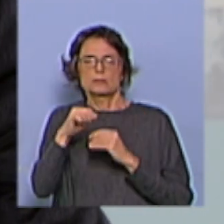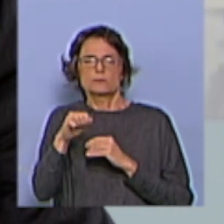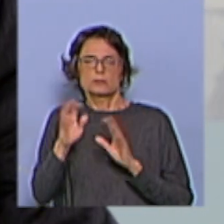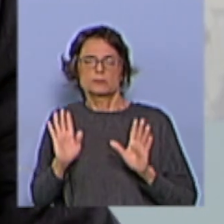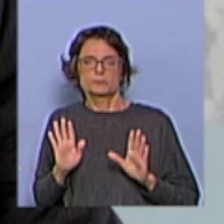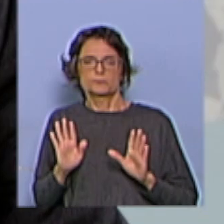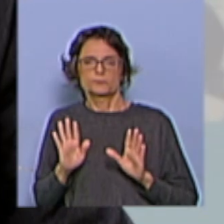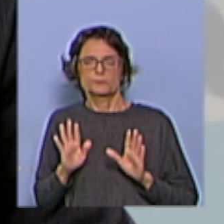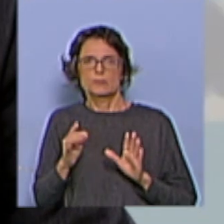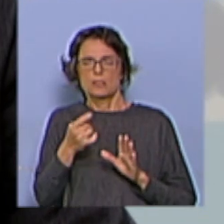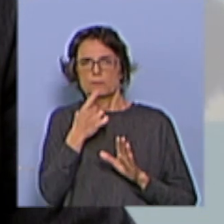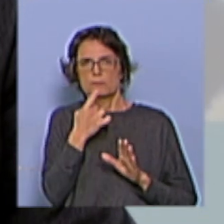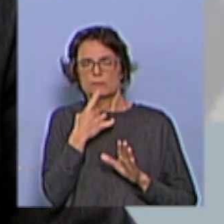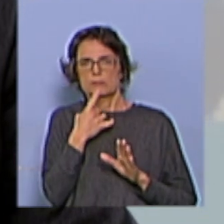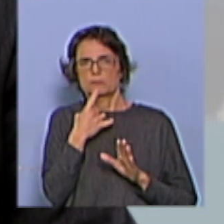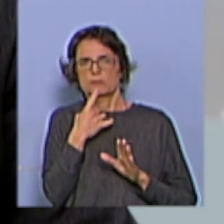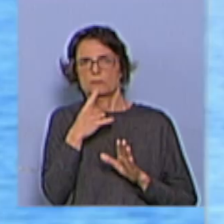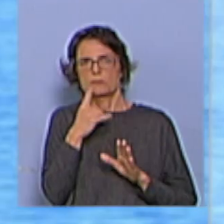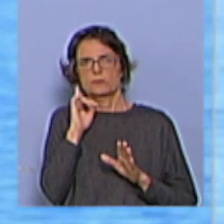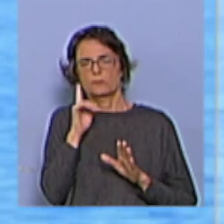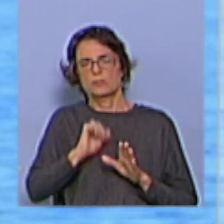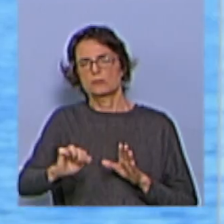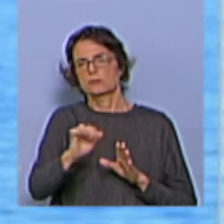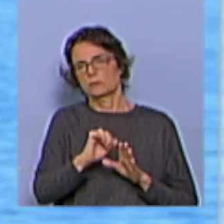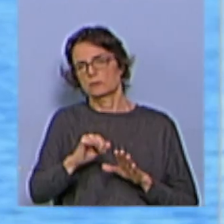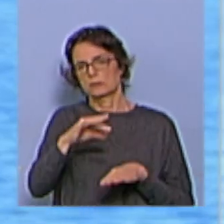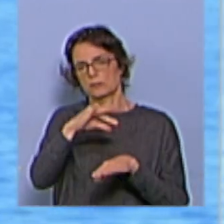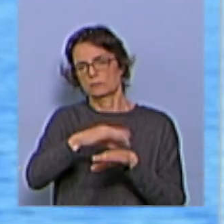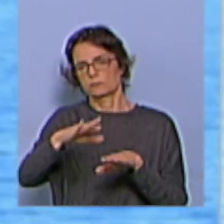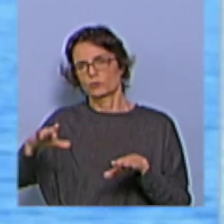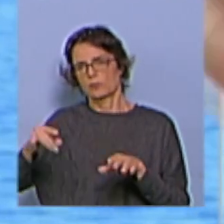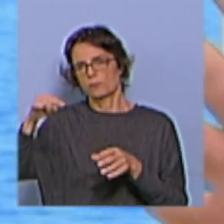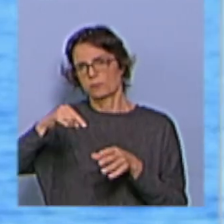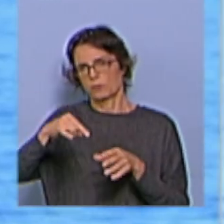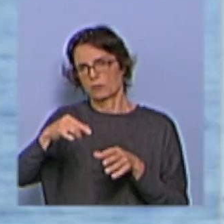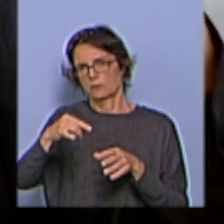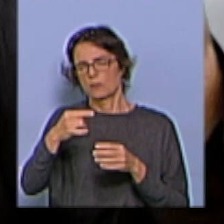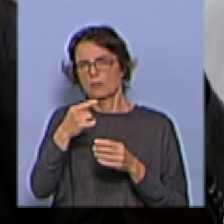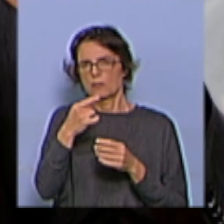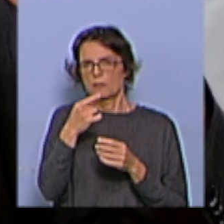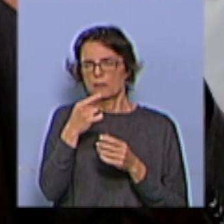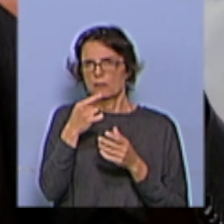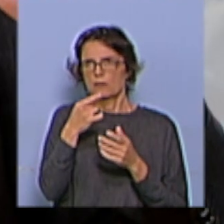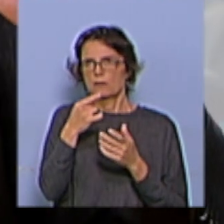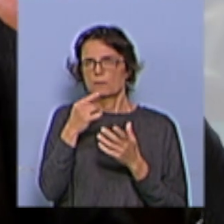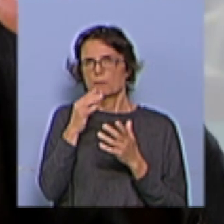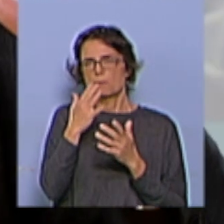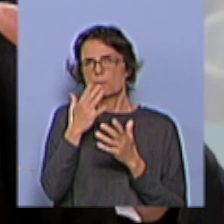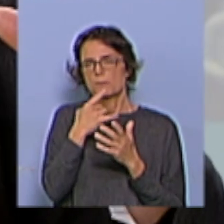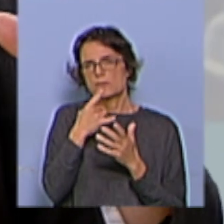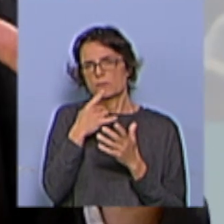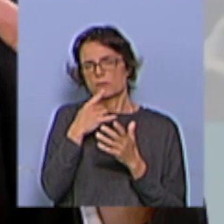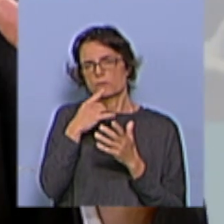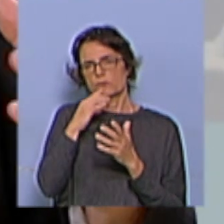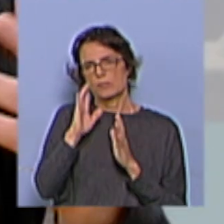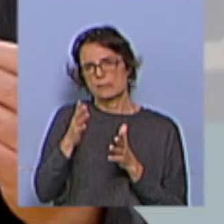dos hospitais. Temos de olhar as diversas dificuldades que surgiram para tentar,